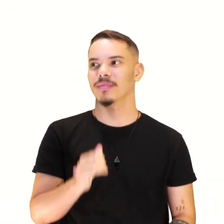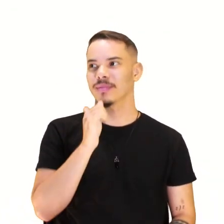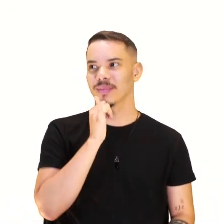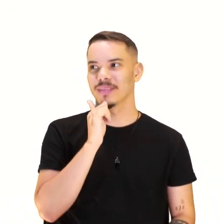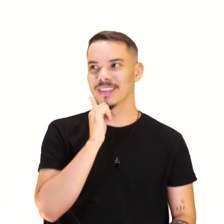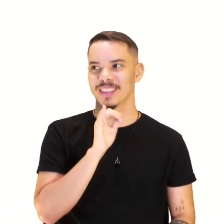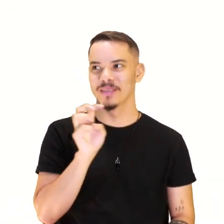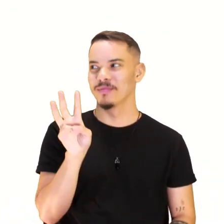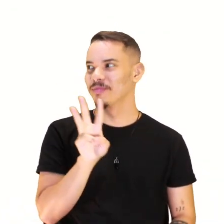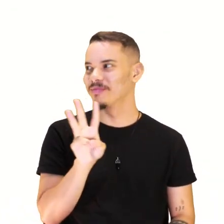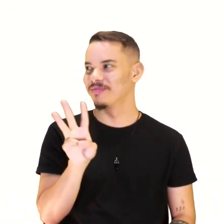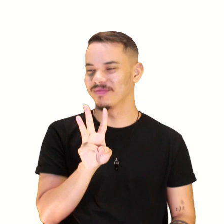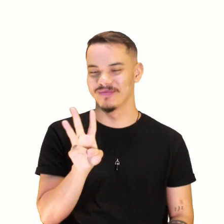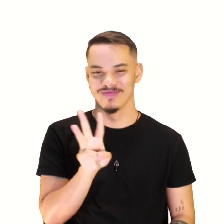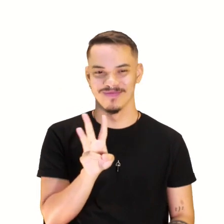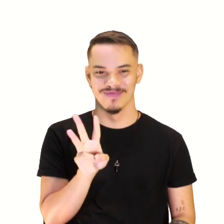3.